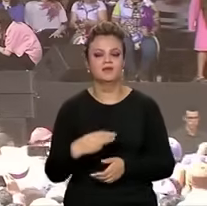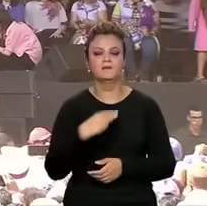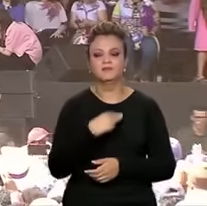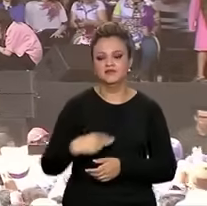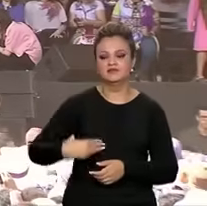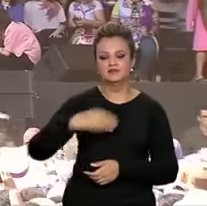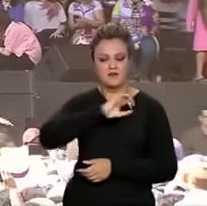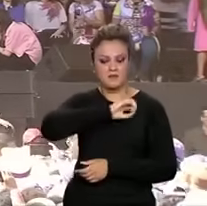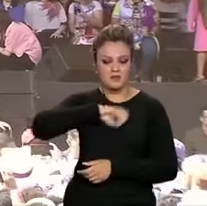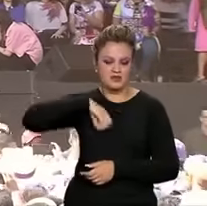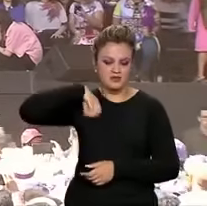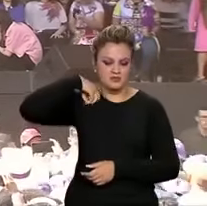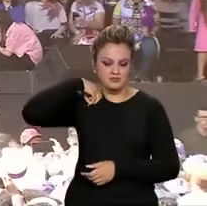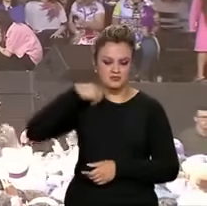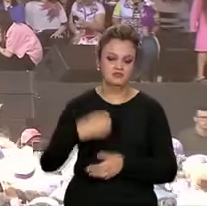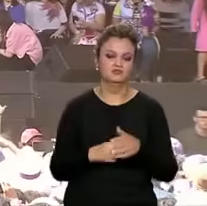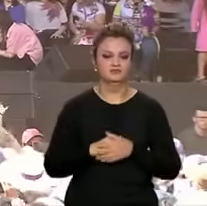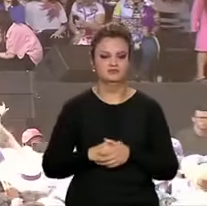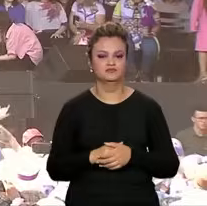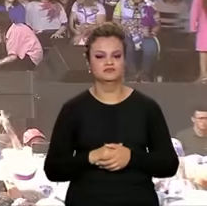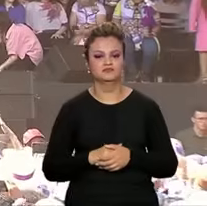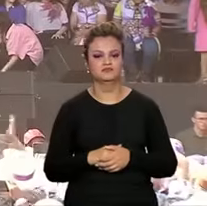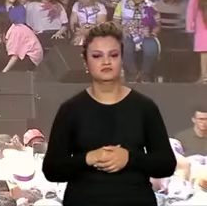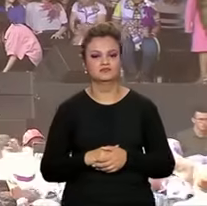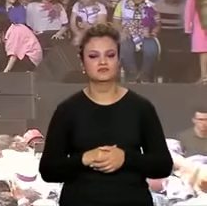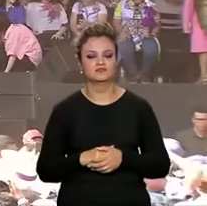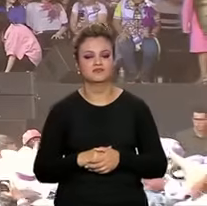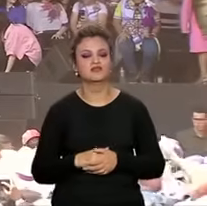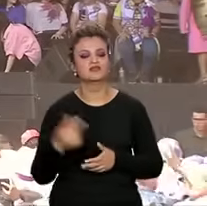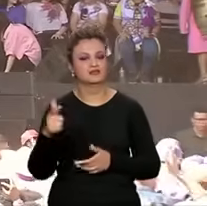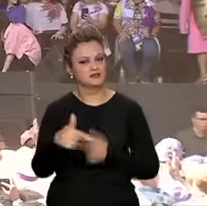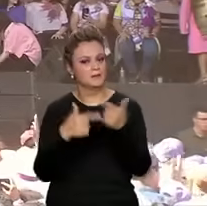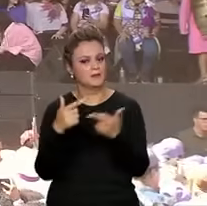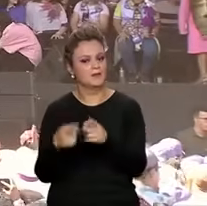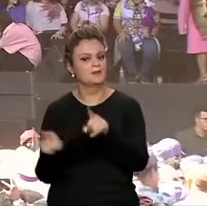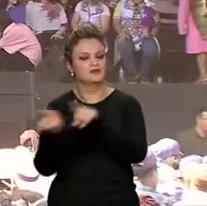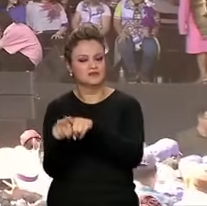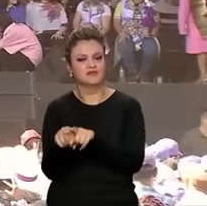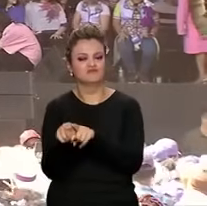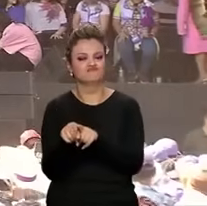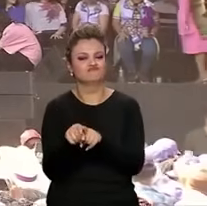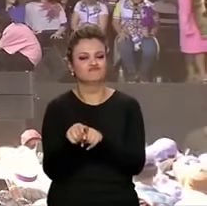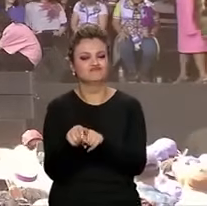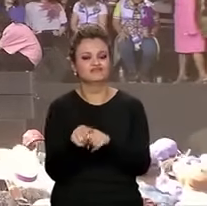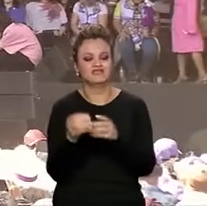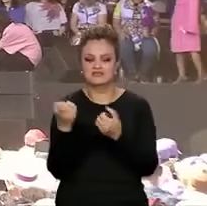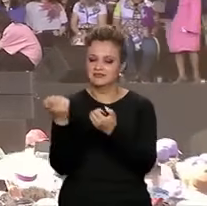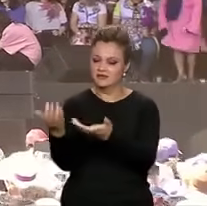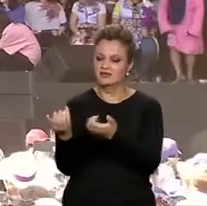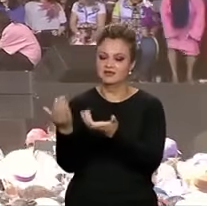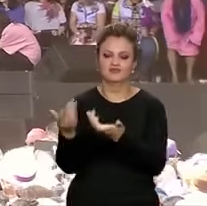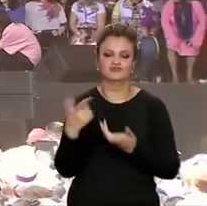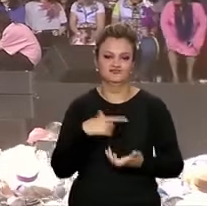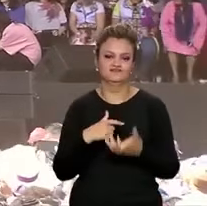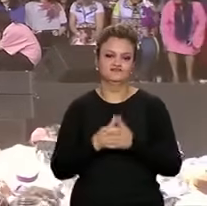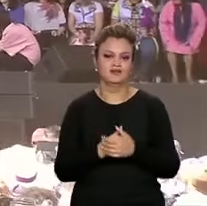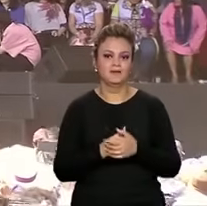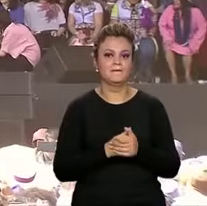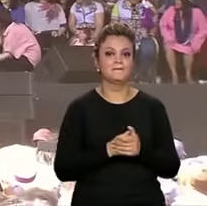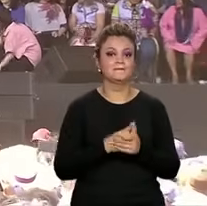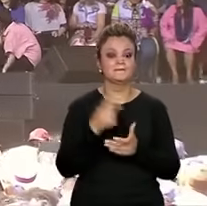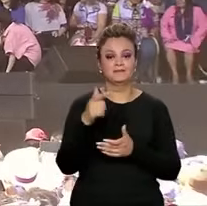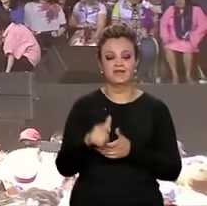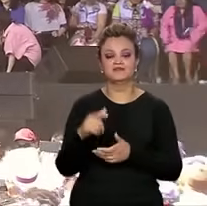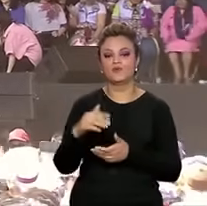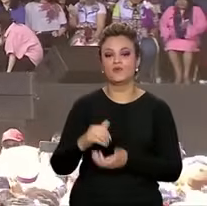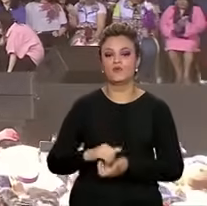Marina Silva e parceira nos nossos entregas cumprimento